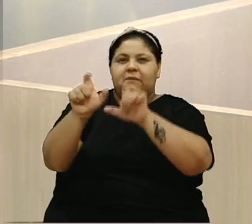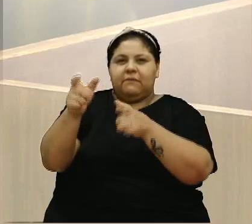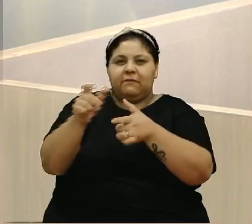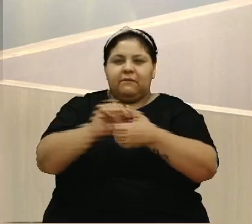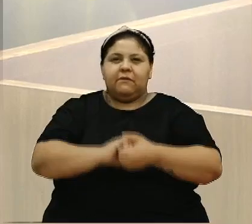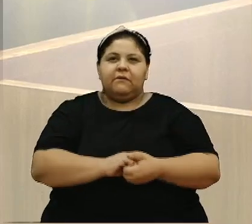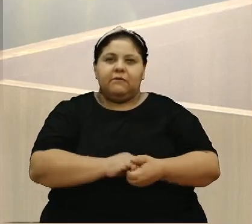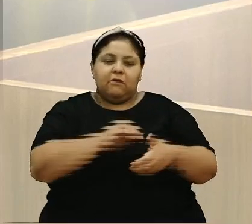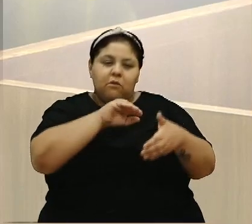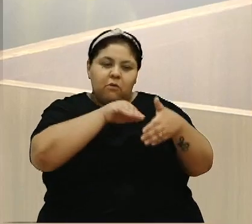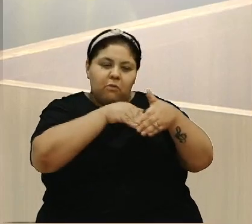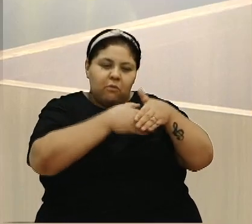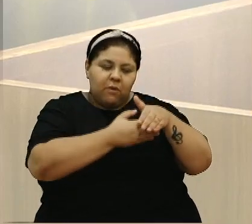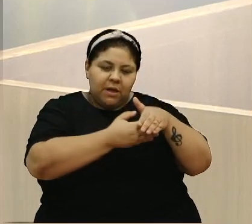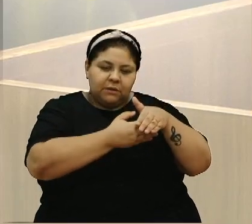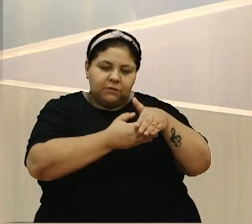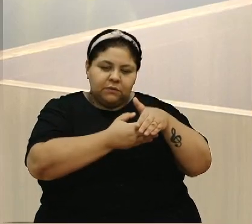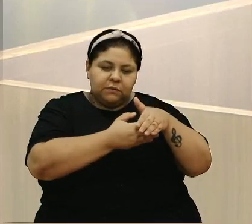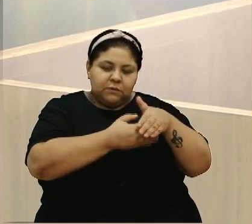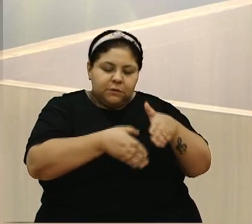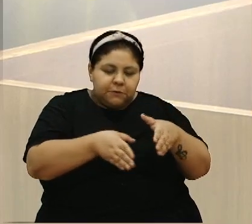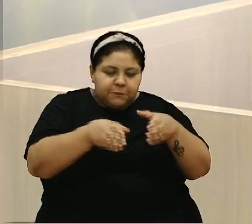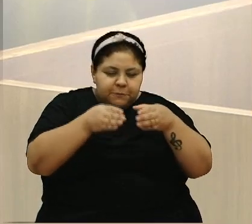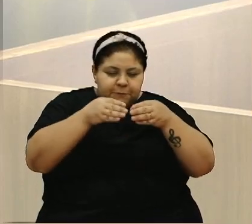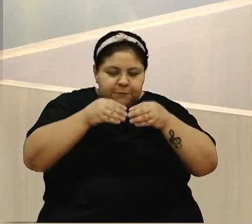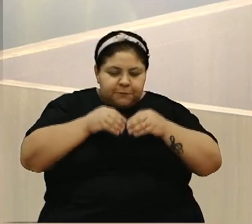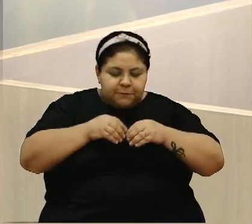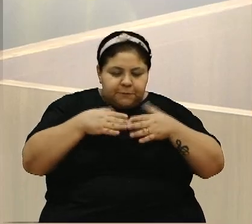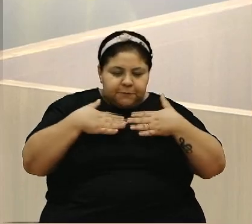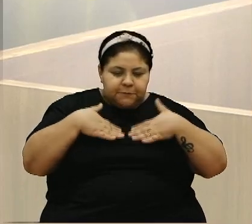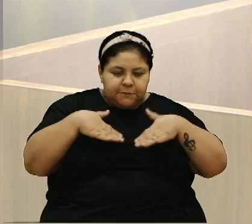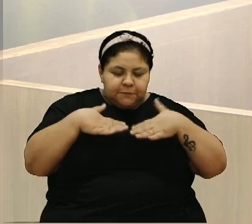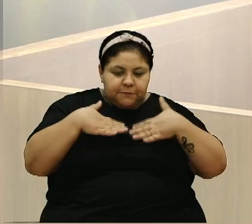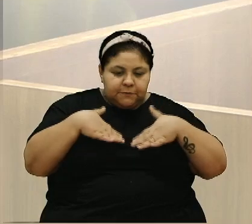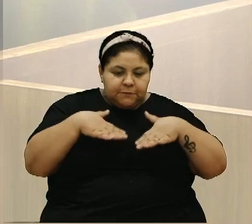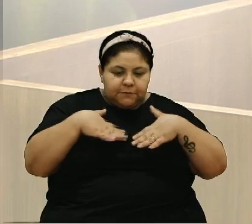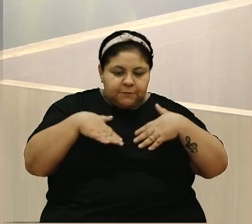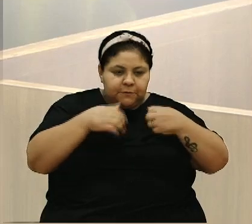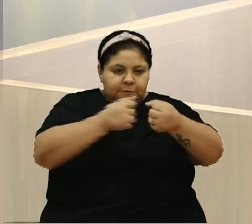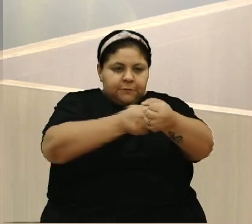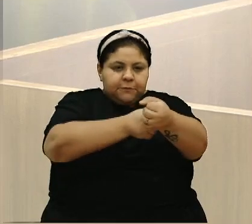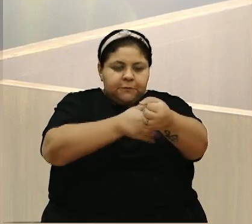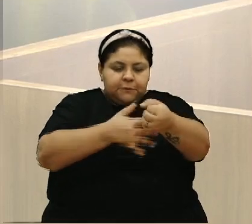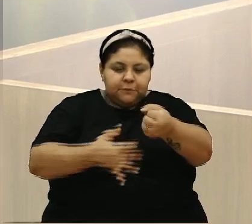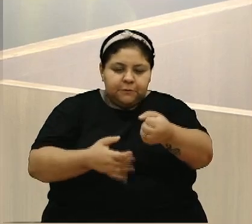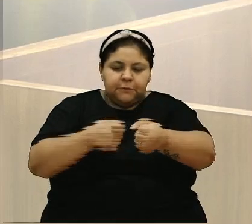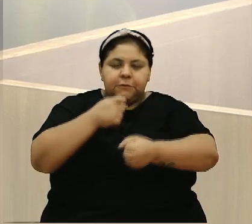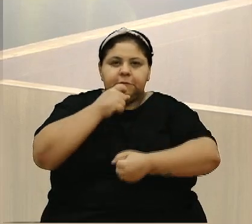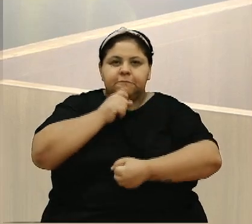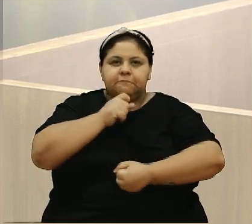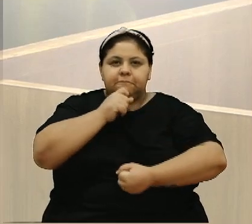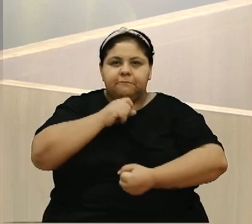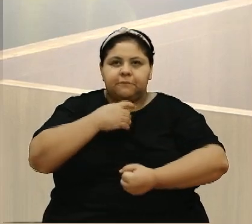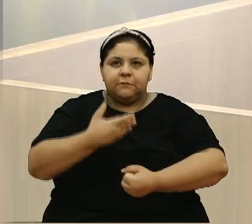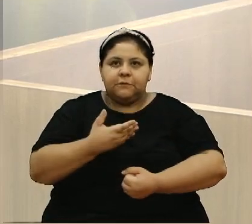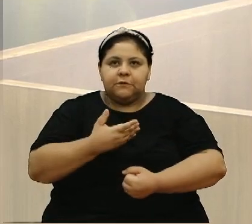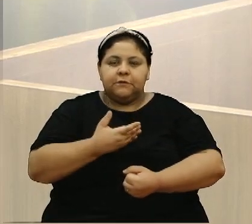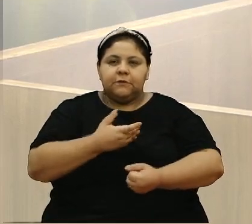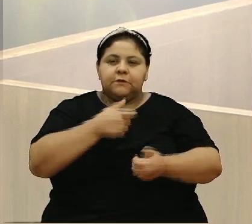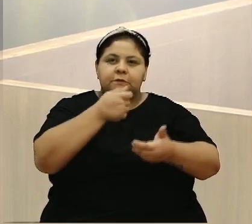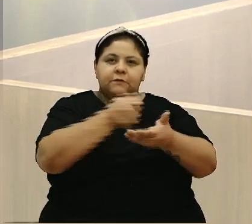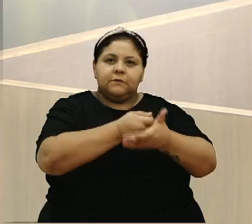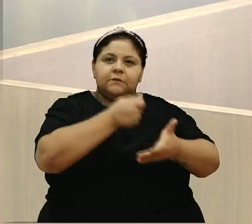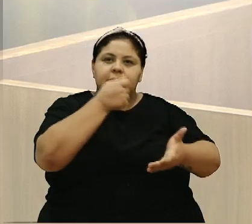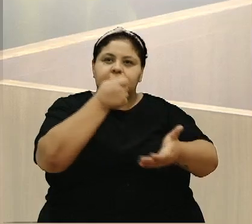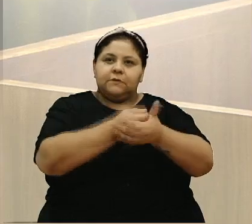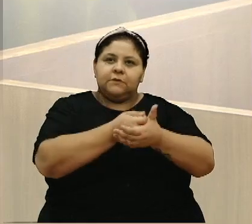Resguardo armas no meu íntimo armorial, brasões de sangue do meu velho clã. Minhas batalhas